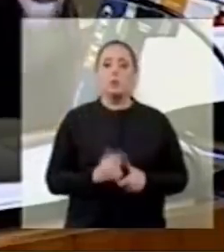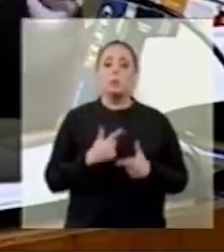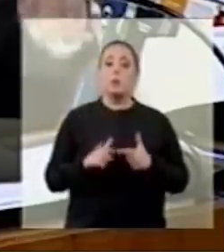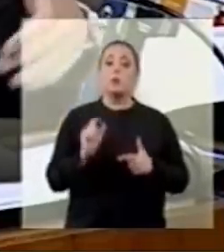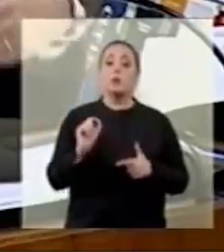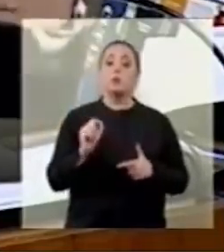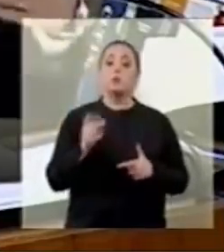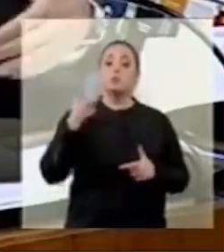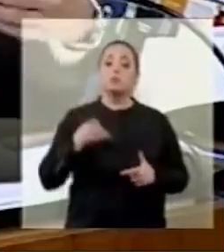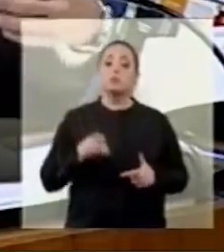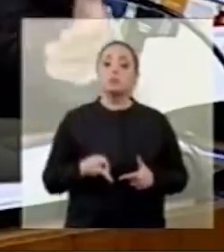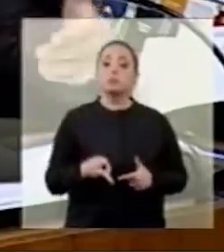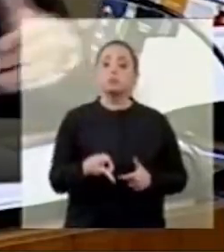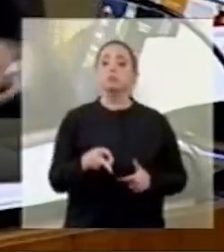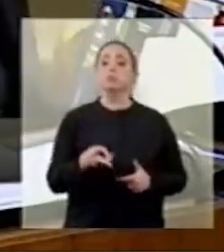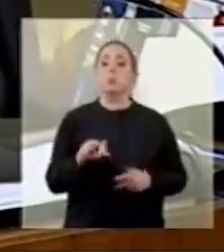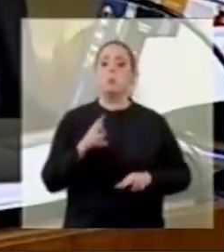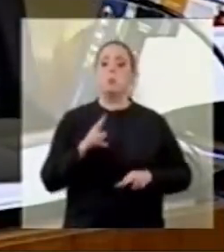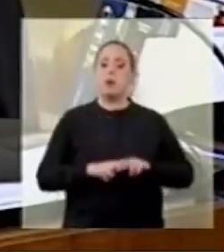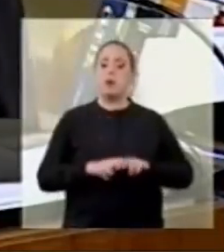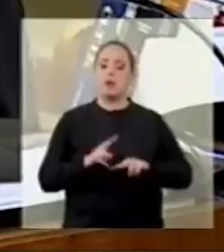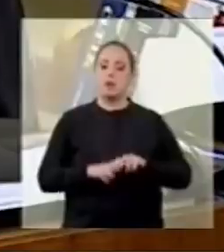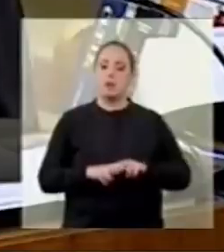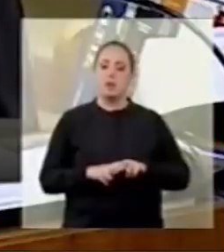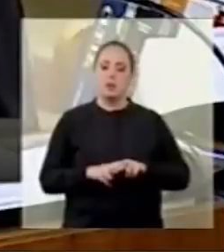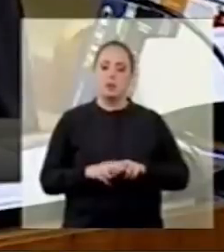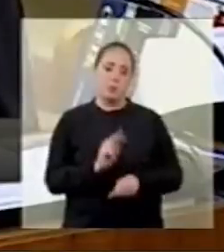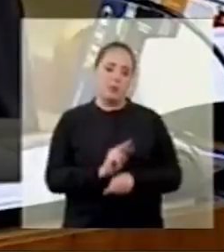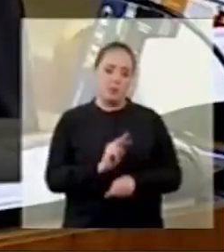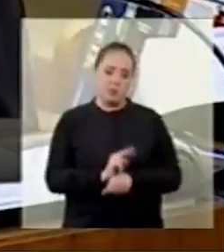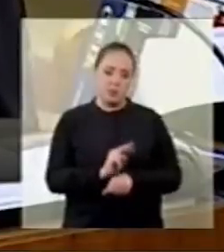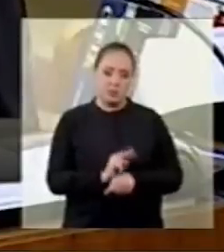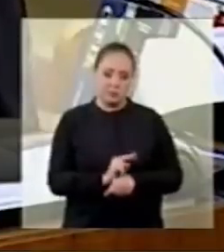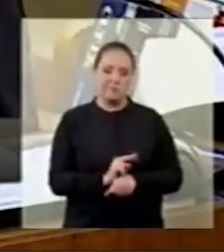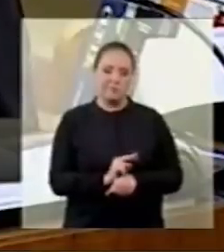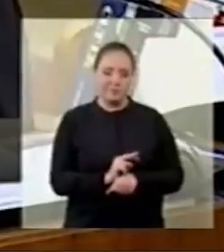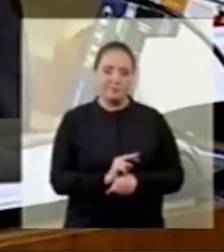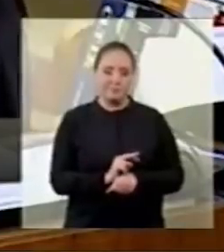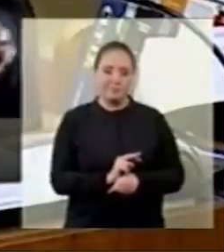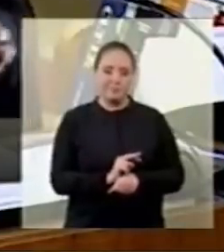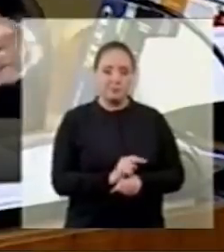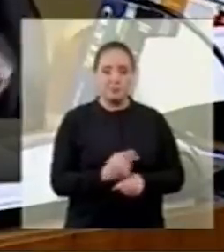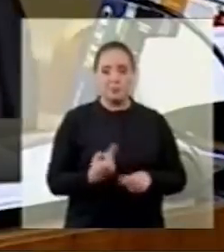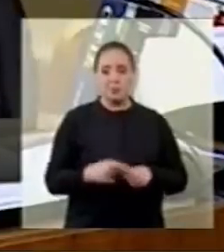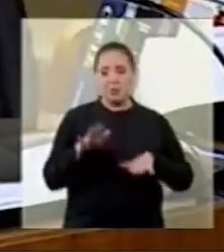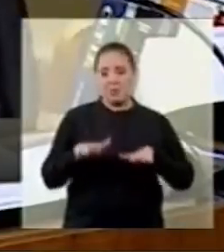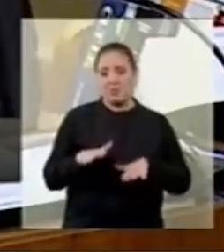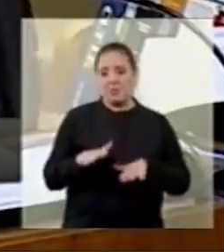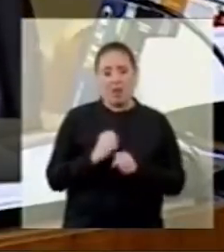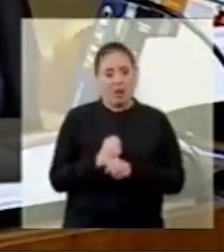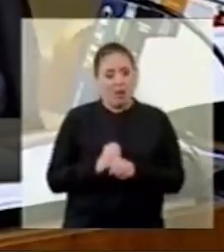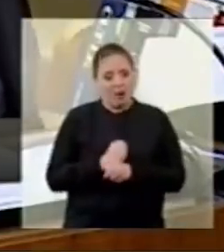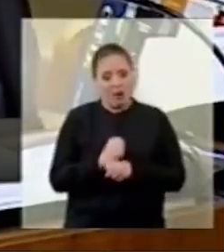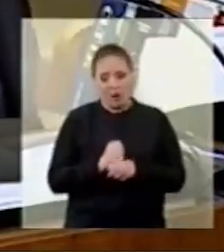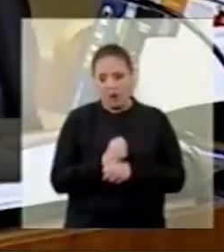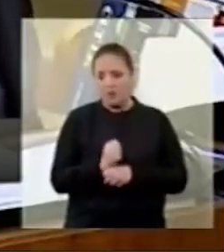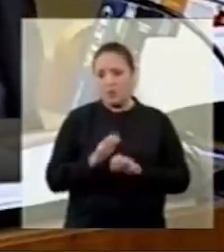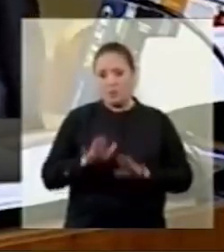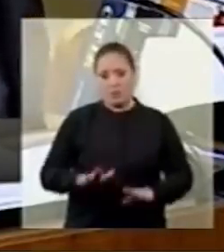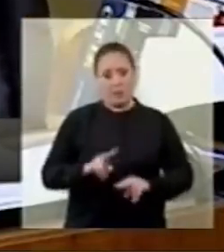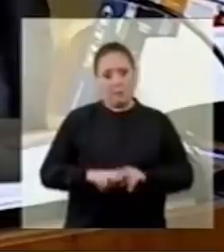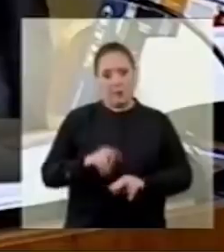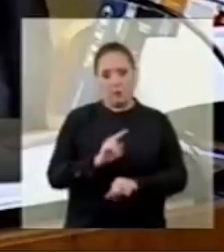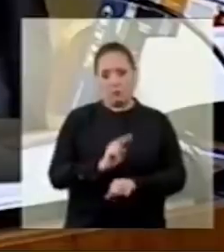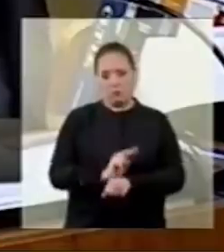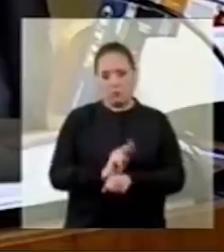da manutenção das prisões preventivas, às vezes por anos e anos. Mas